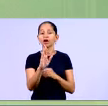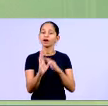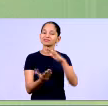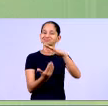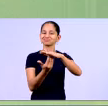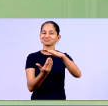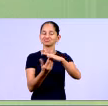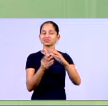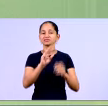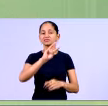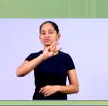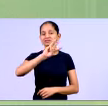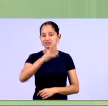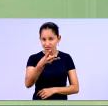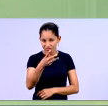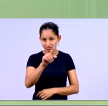de R$